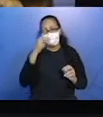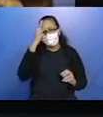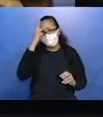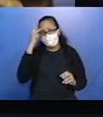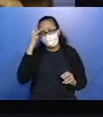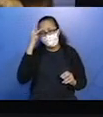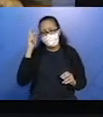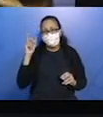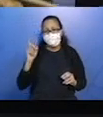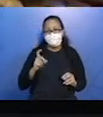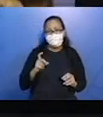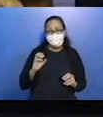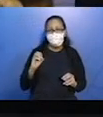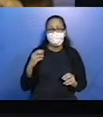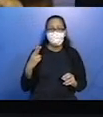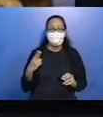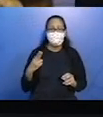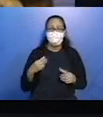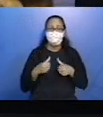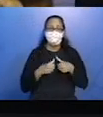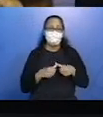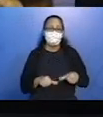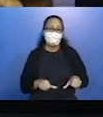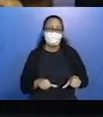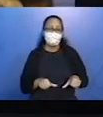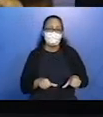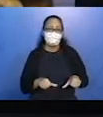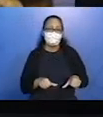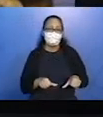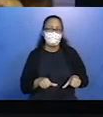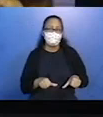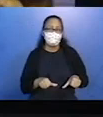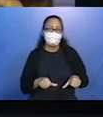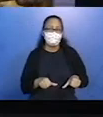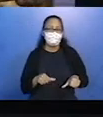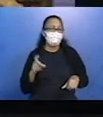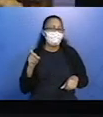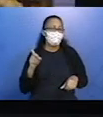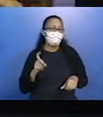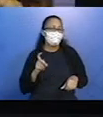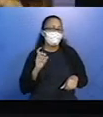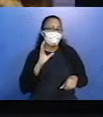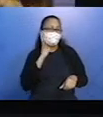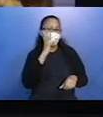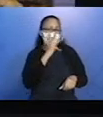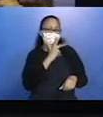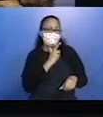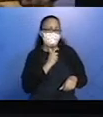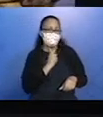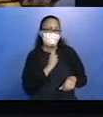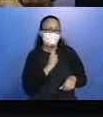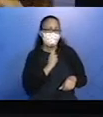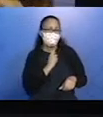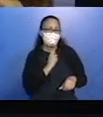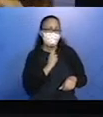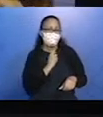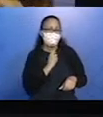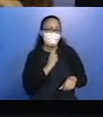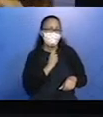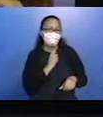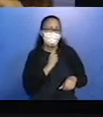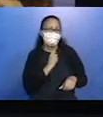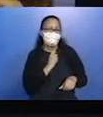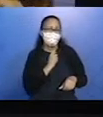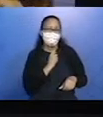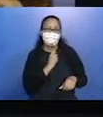está. Ser, linda. E a pessoa pode ser linda não só por fora, como por dentro.